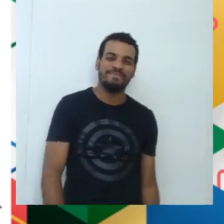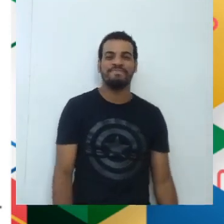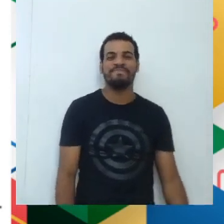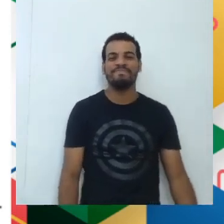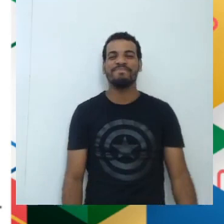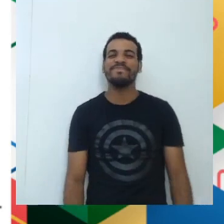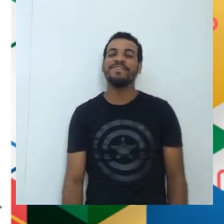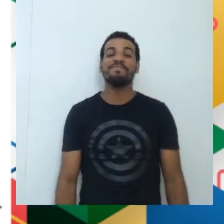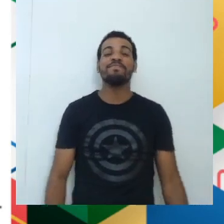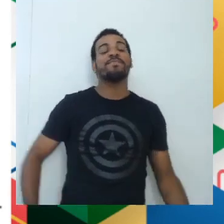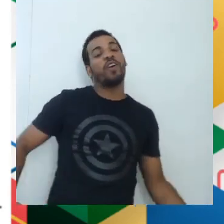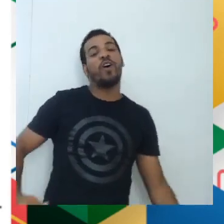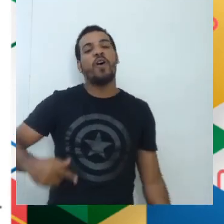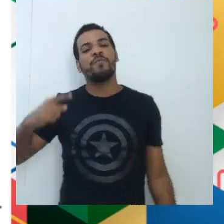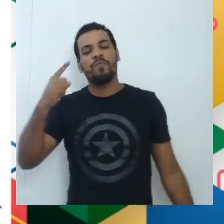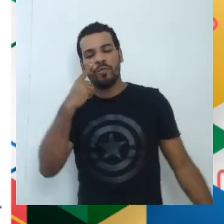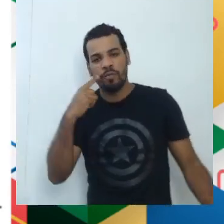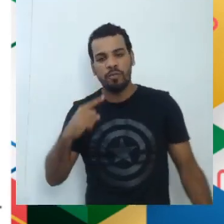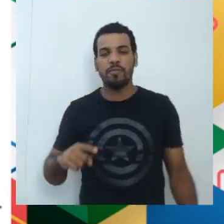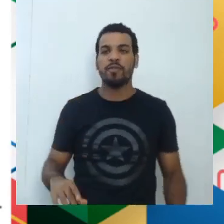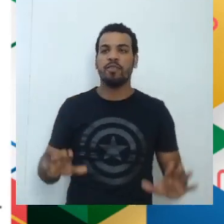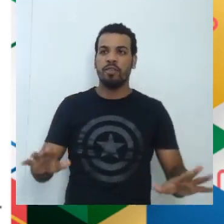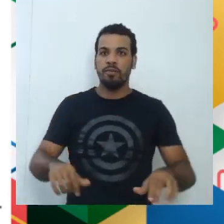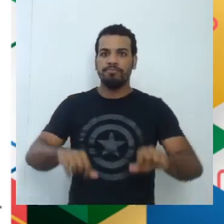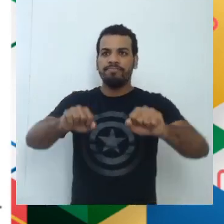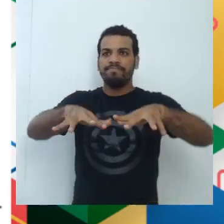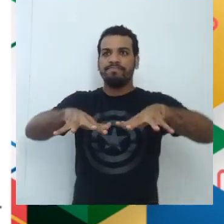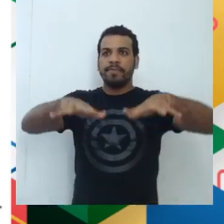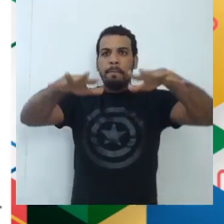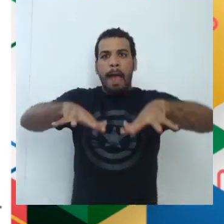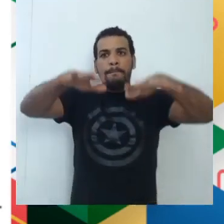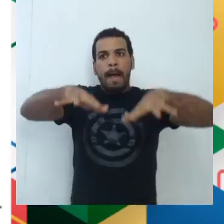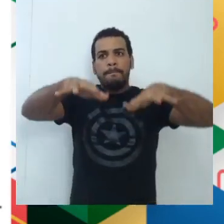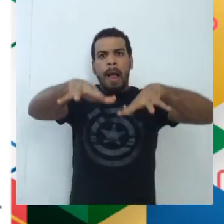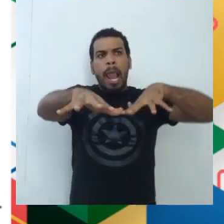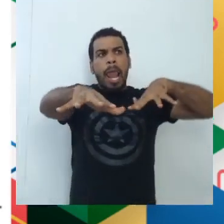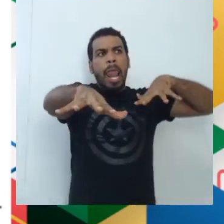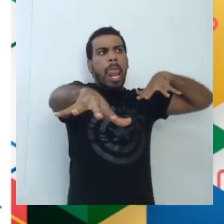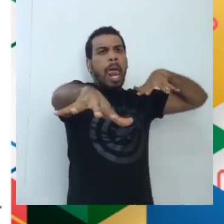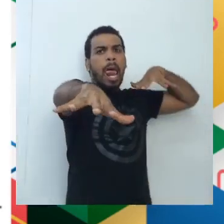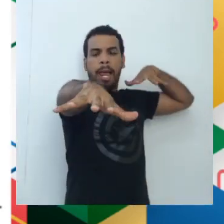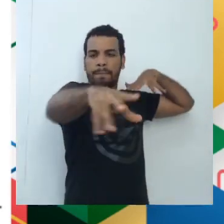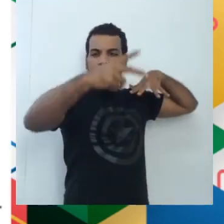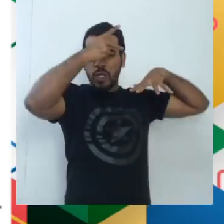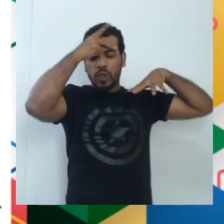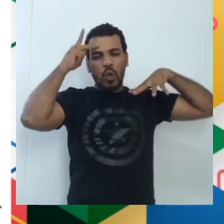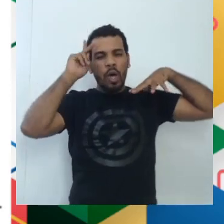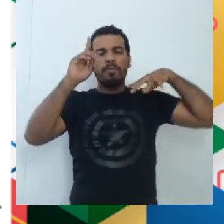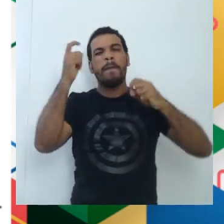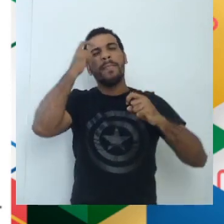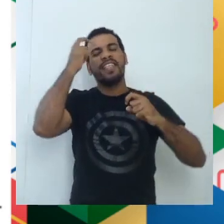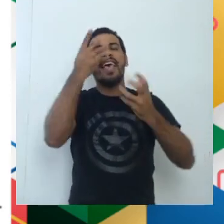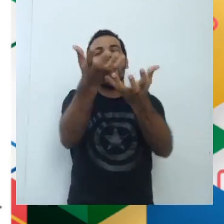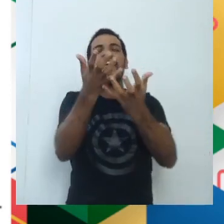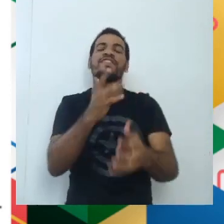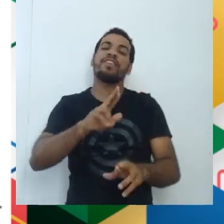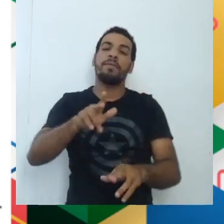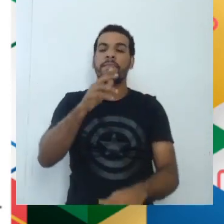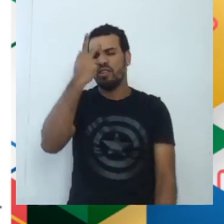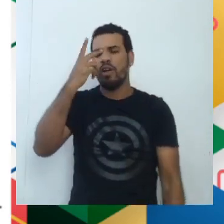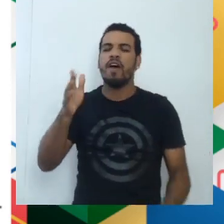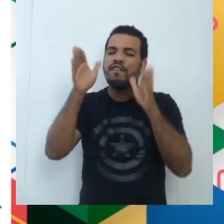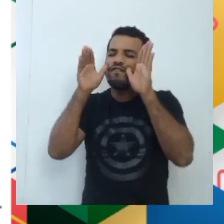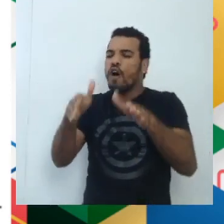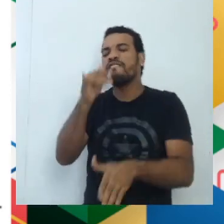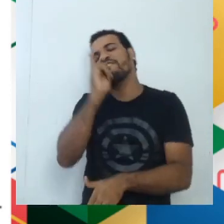Mas olha só, a gente vai ter aí uma multidão de pessoas, cada pessoa aí com um objetivo diferente. Tem pessoas, quem já foi pro